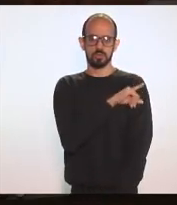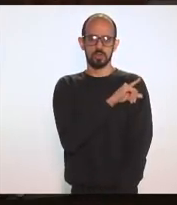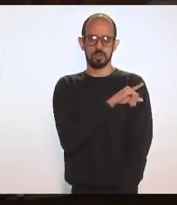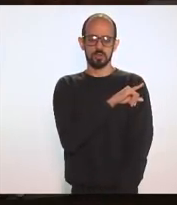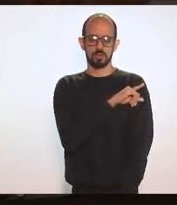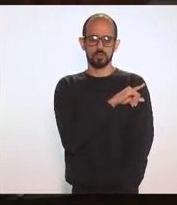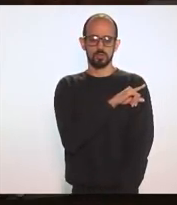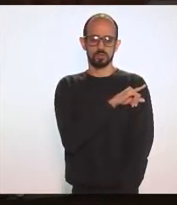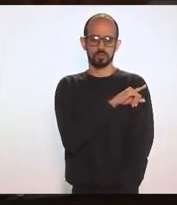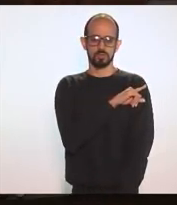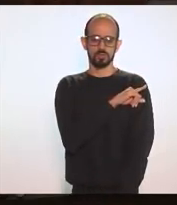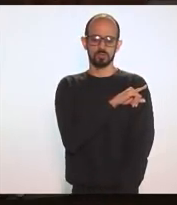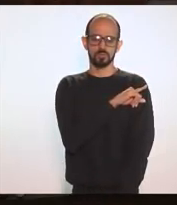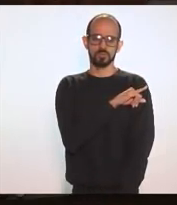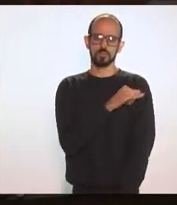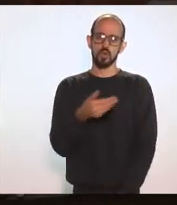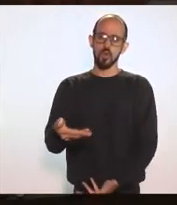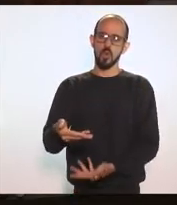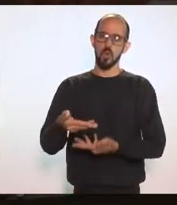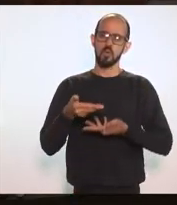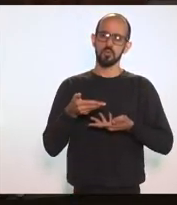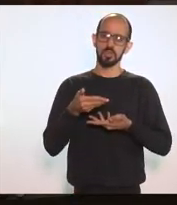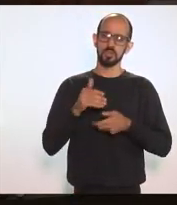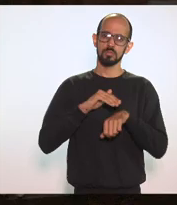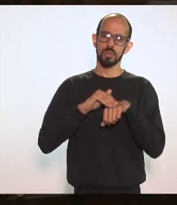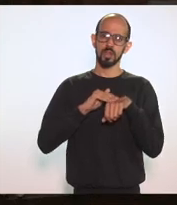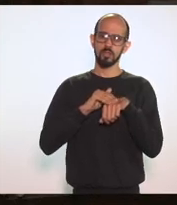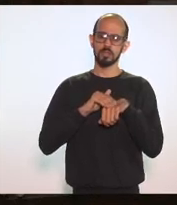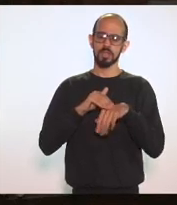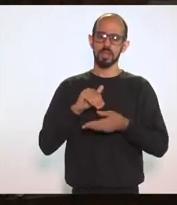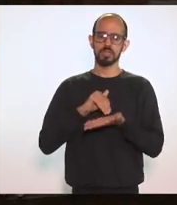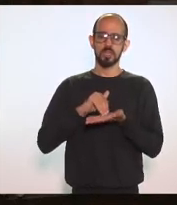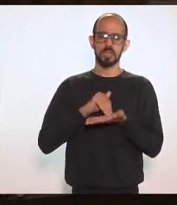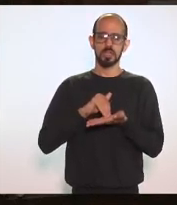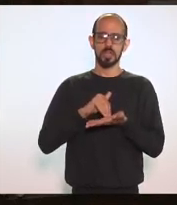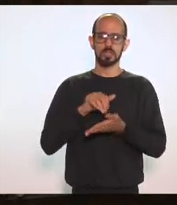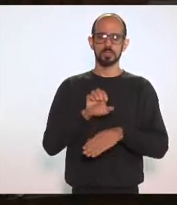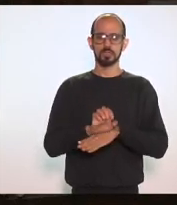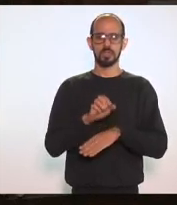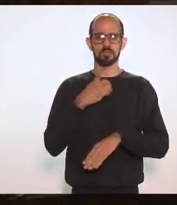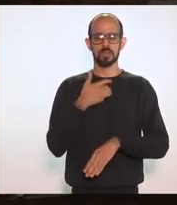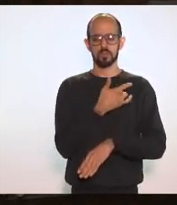chamando para conversa a Secretaria de Estado de Saúde,